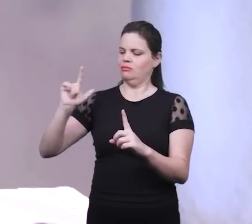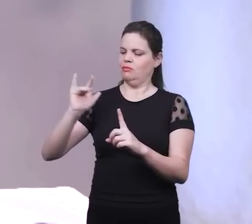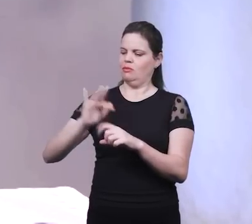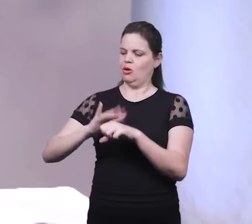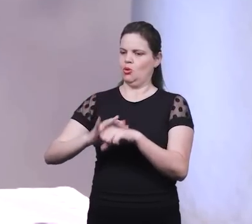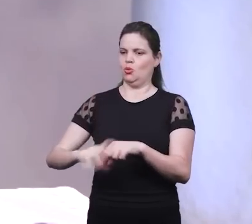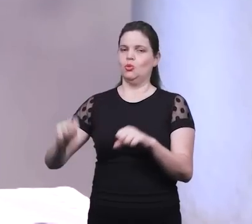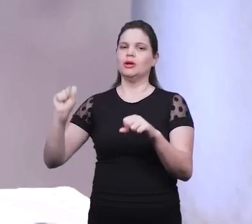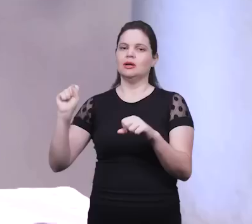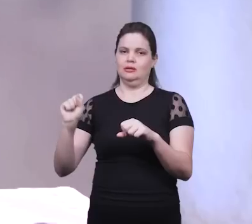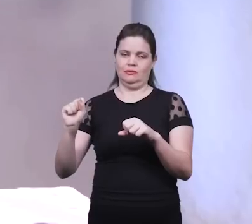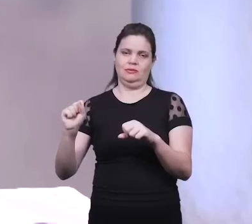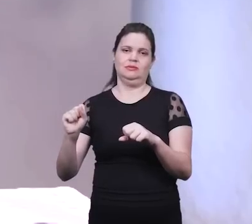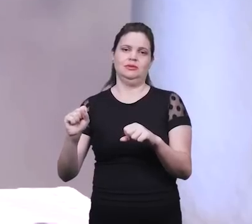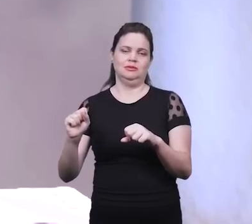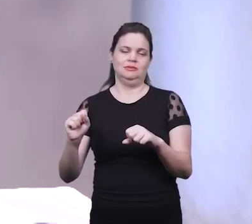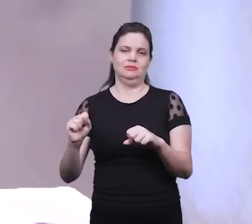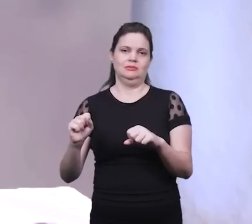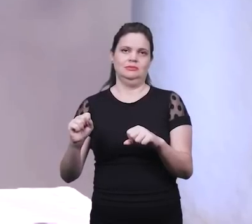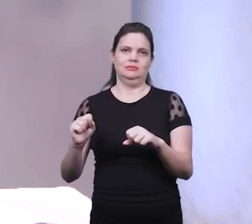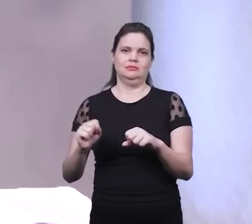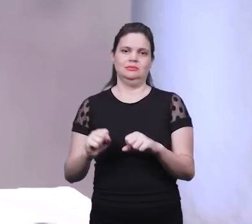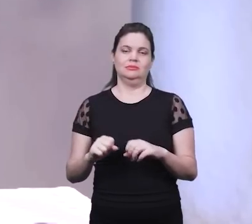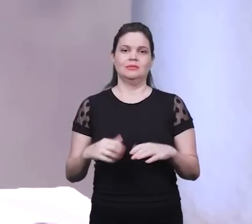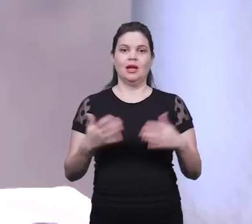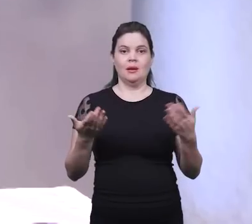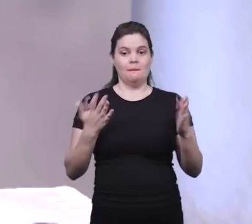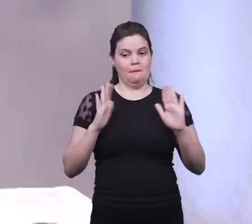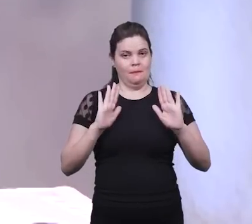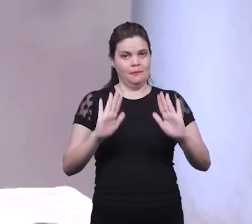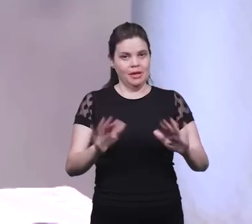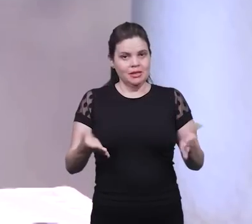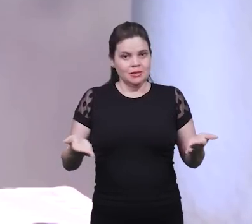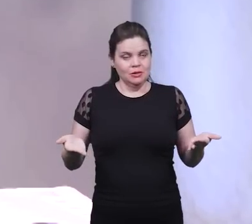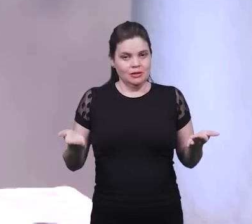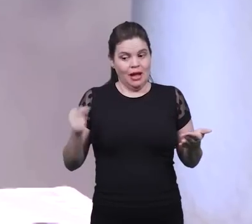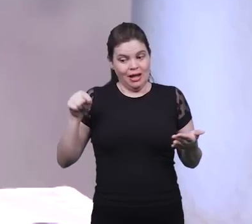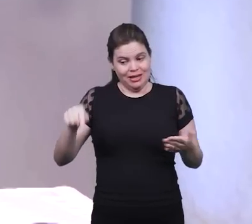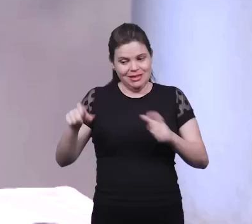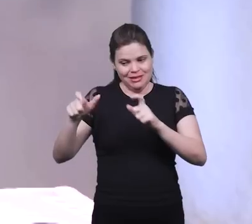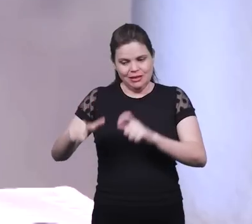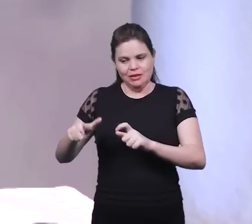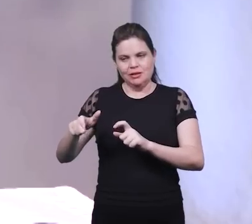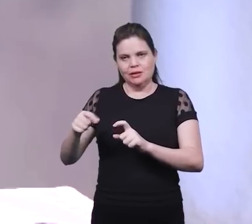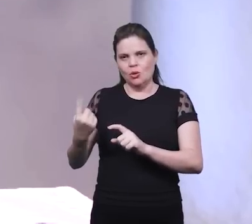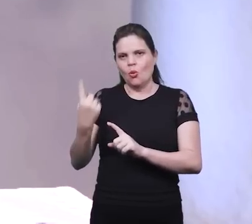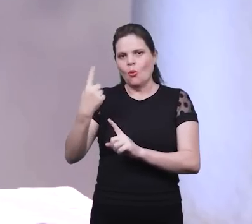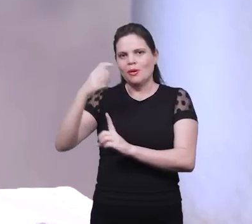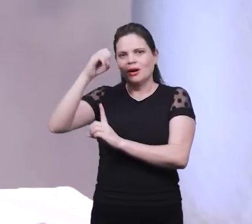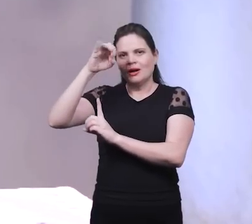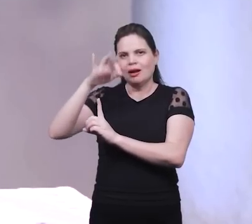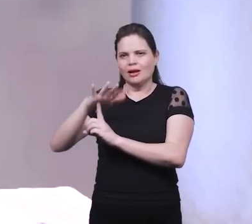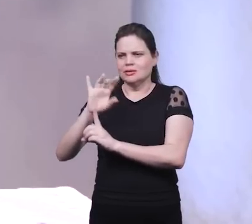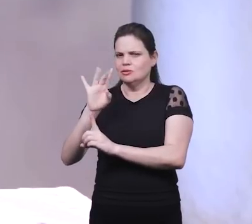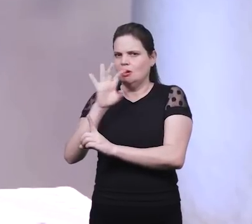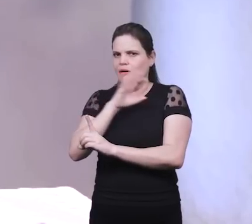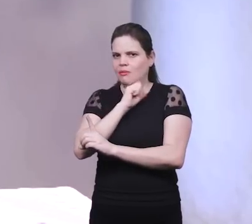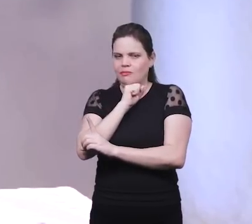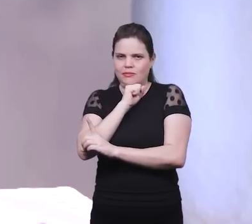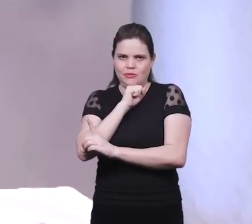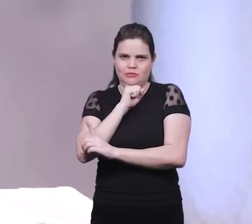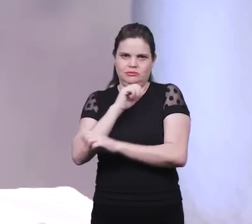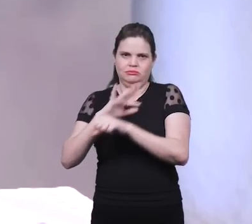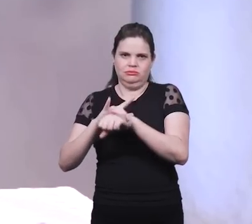enfermidades. A graça ali era derramada. Mostrava que o favor de Deus,